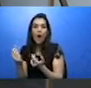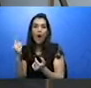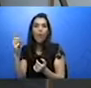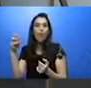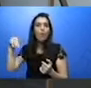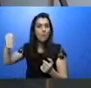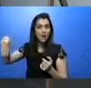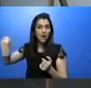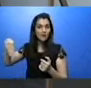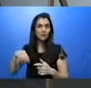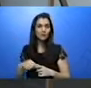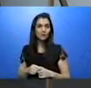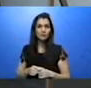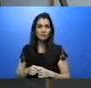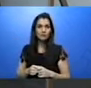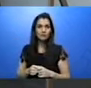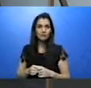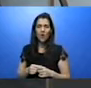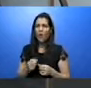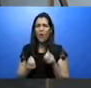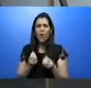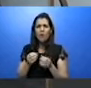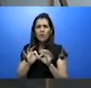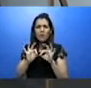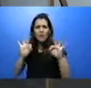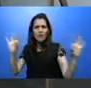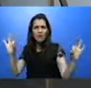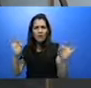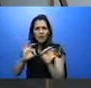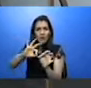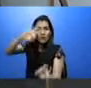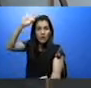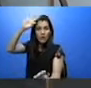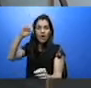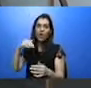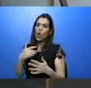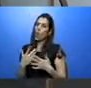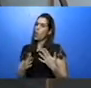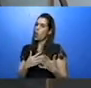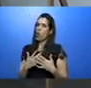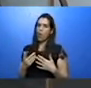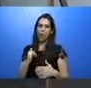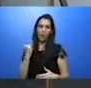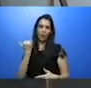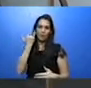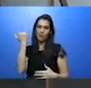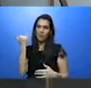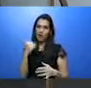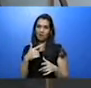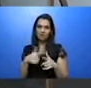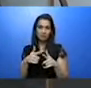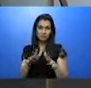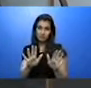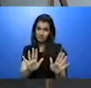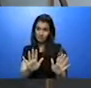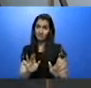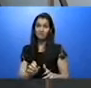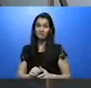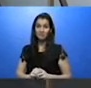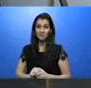1 metro eu vou medir de assim ou de assim? Na posição que você precisar medir, tá bom? E vocês sabem como